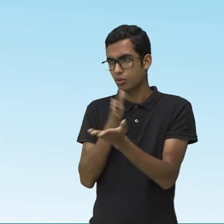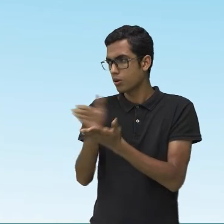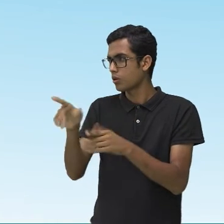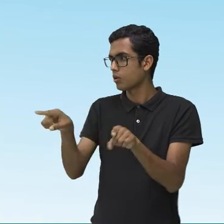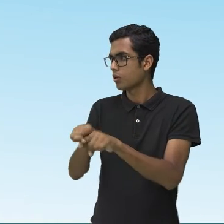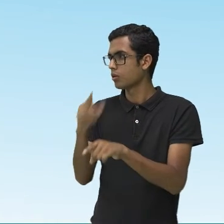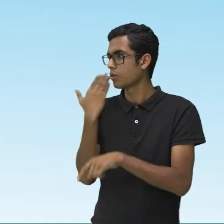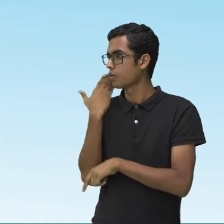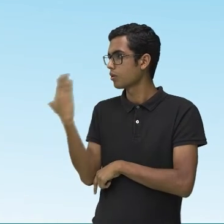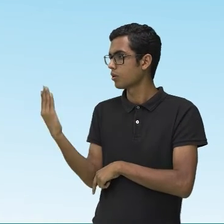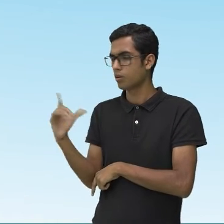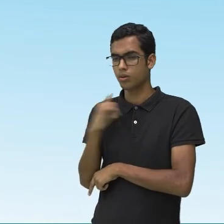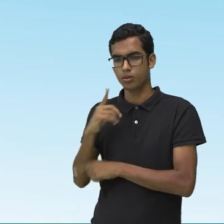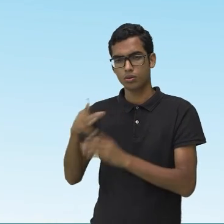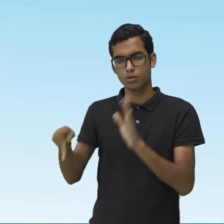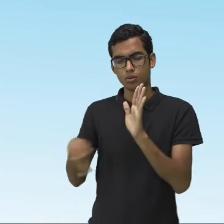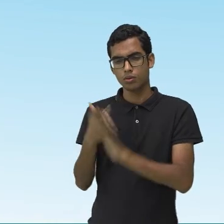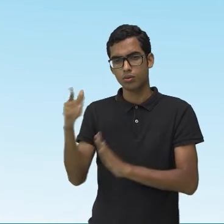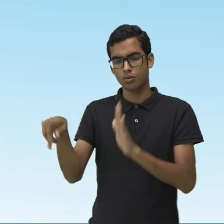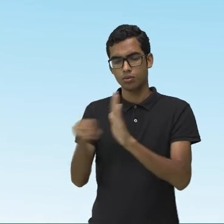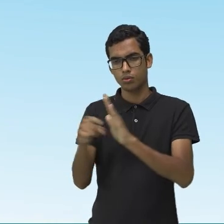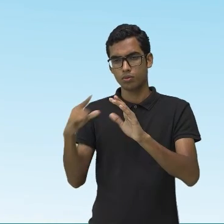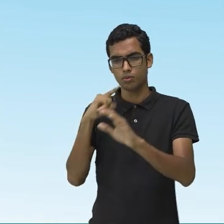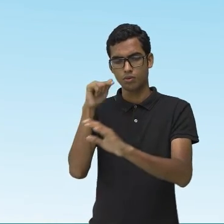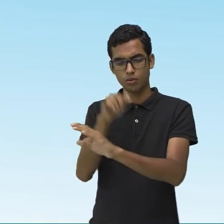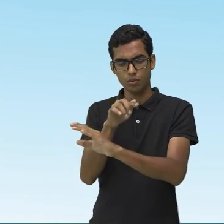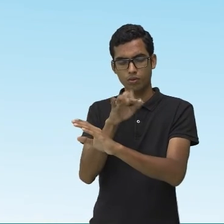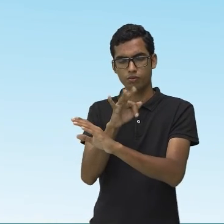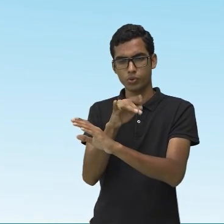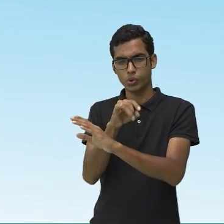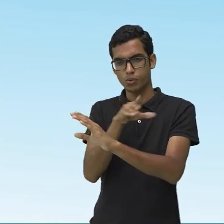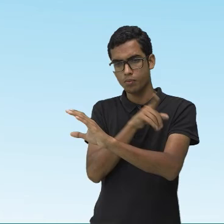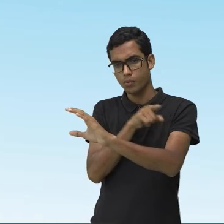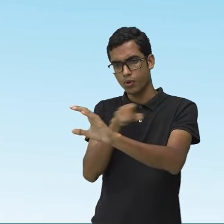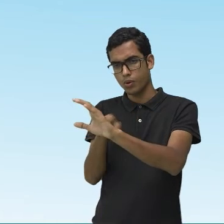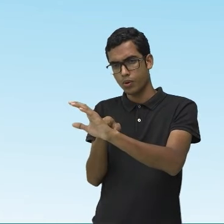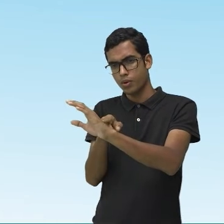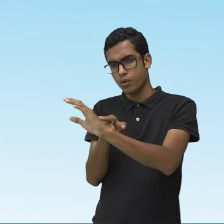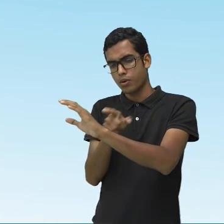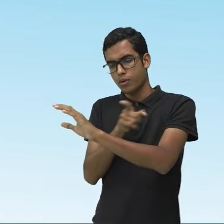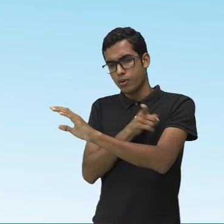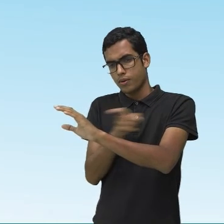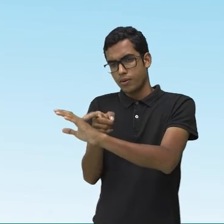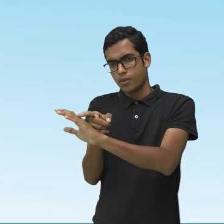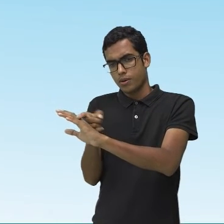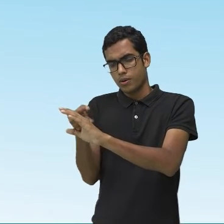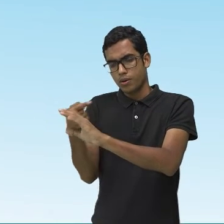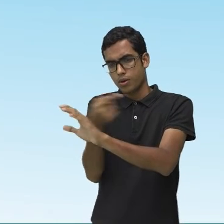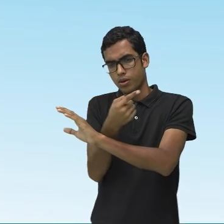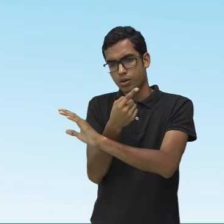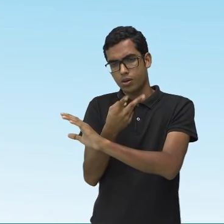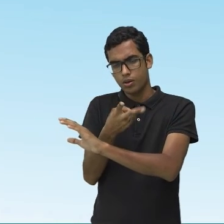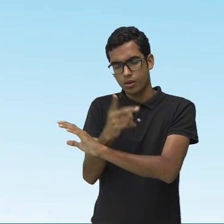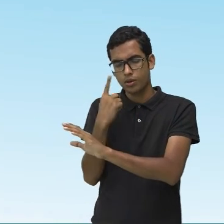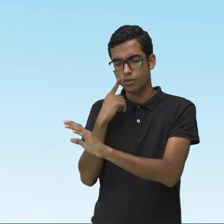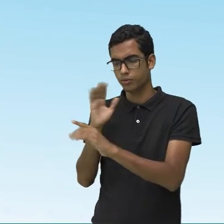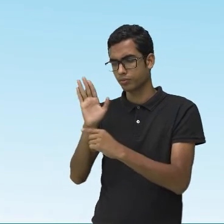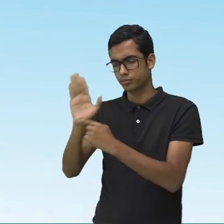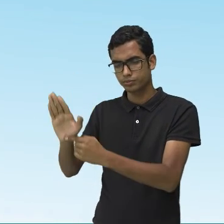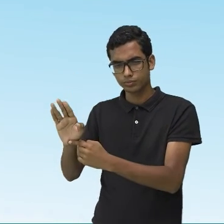direção que passa pelo foco, mesmo que seja o prolongamento passando pelo foco, ele vai